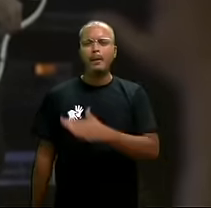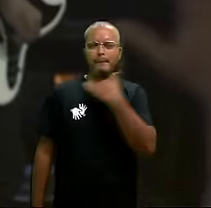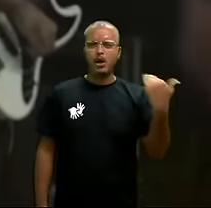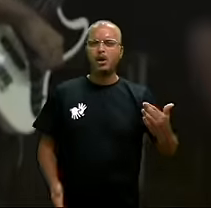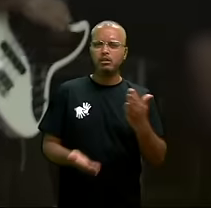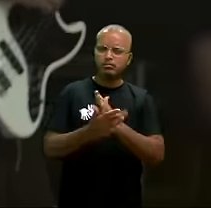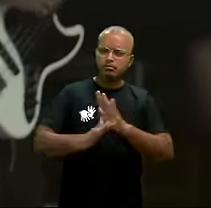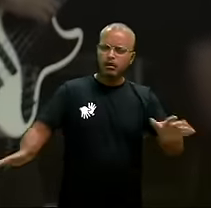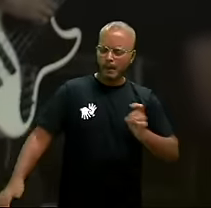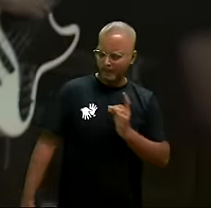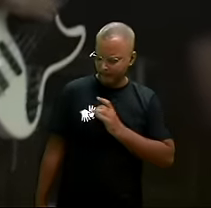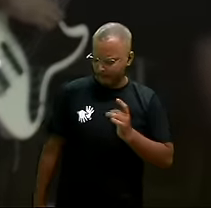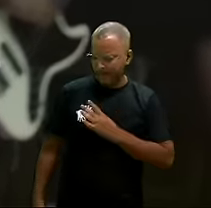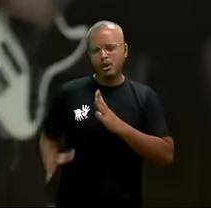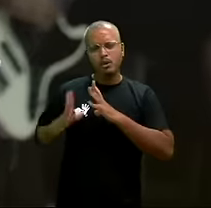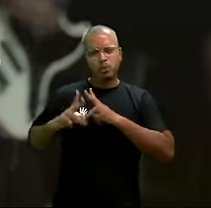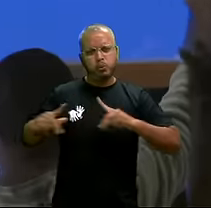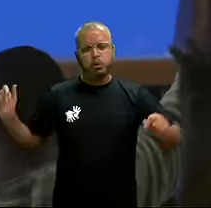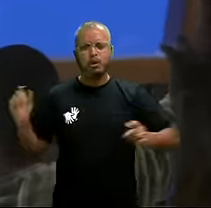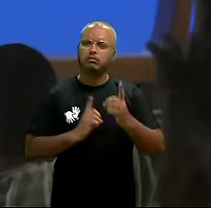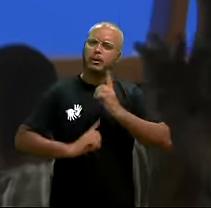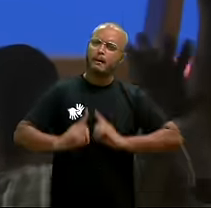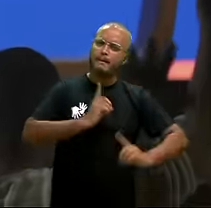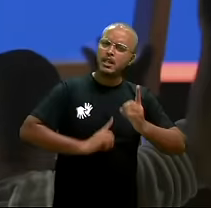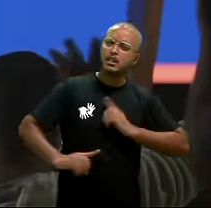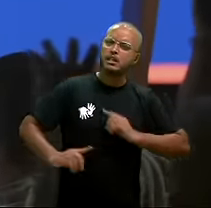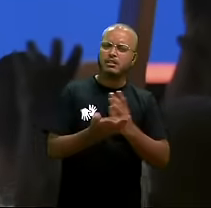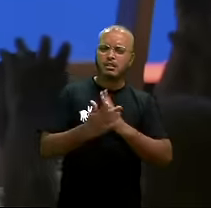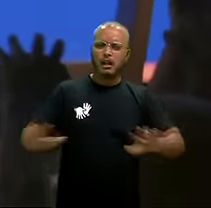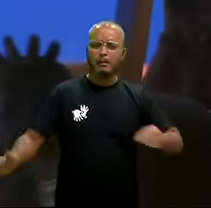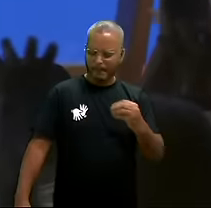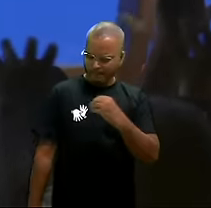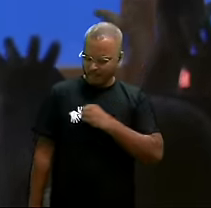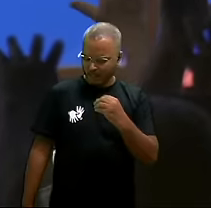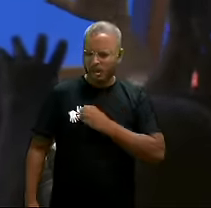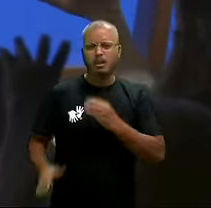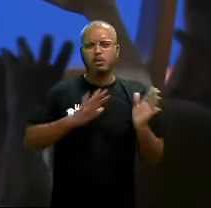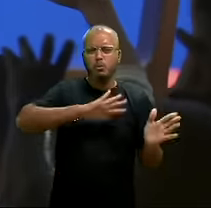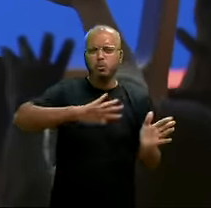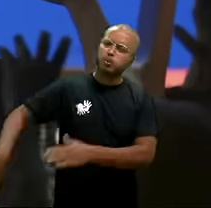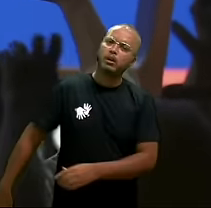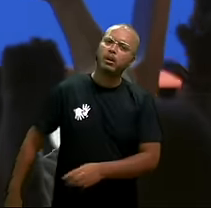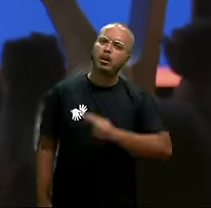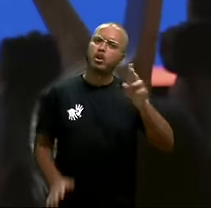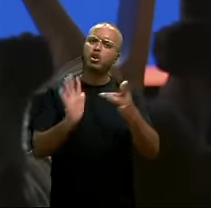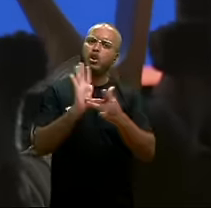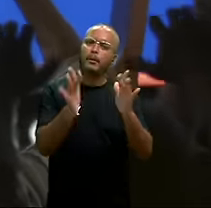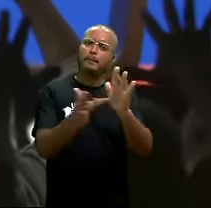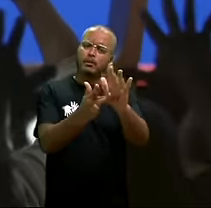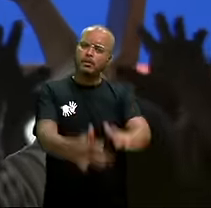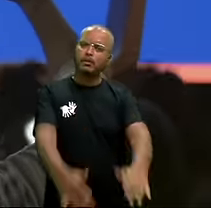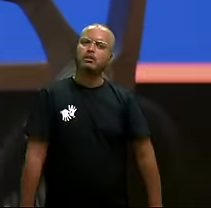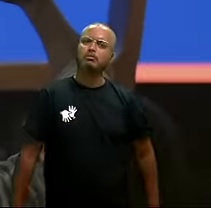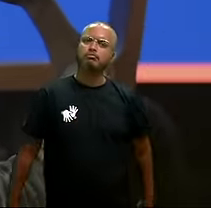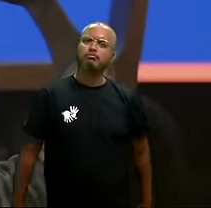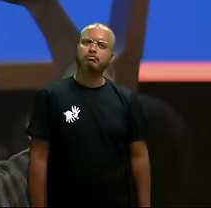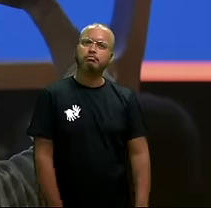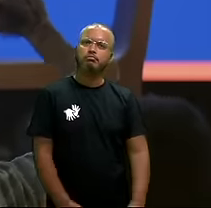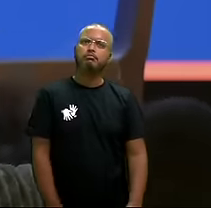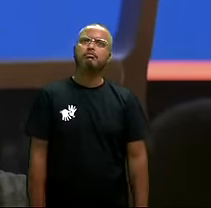desse medo, sai dessa depressão, sai desse pecado, em nome de Jesus.